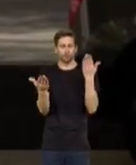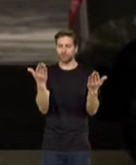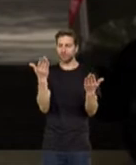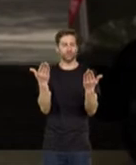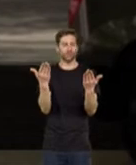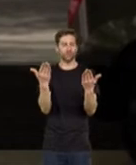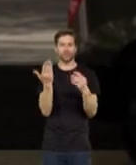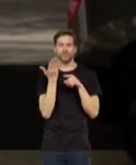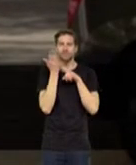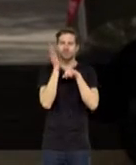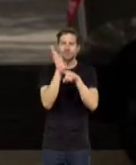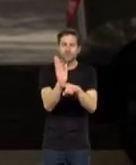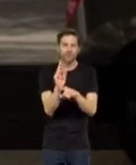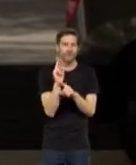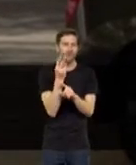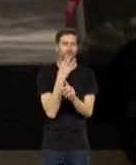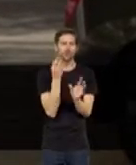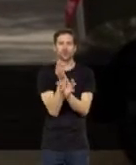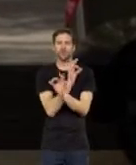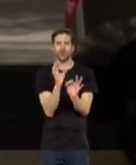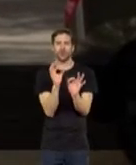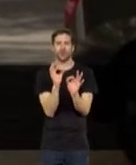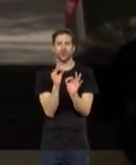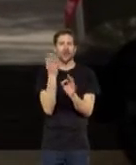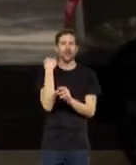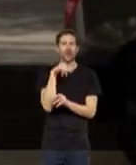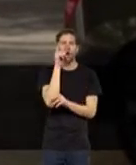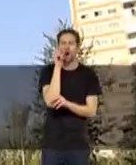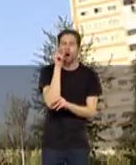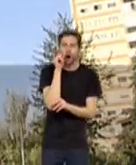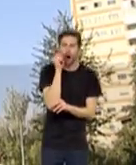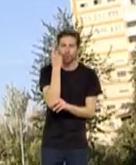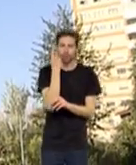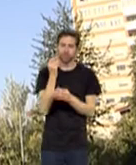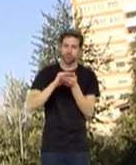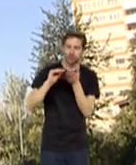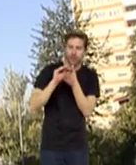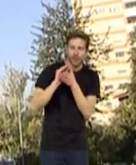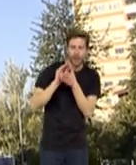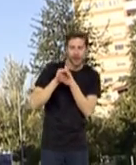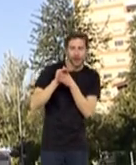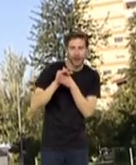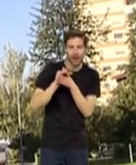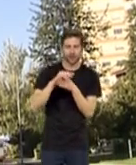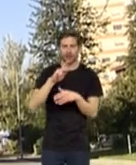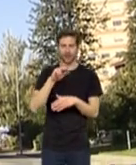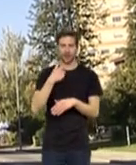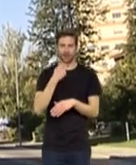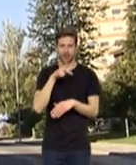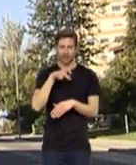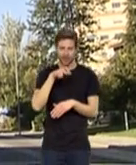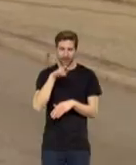do cumprimento dos princípios que Le Corbusier definiu na Carta de Atenas de 1942. Por um